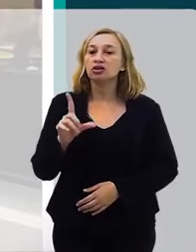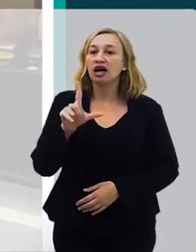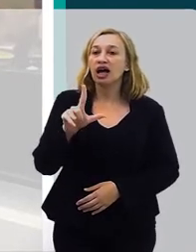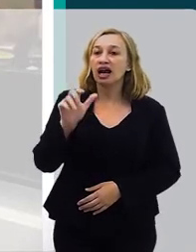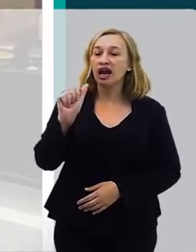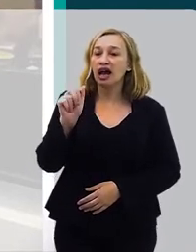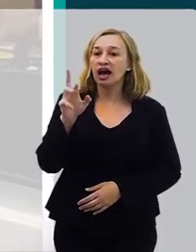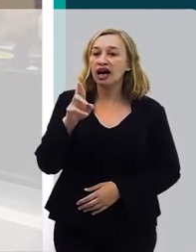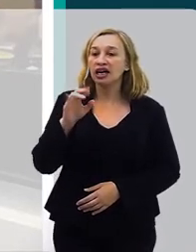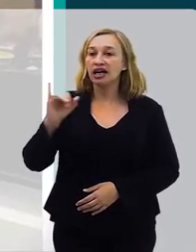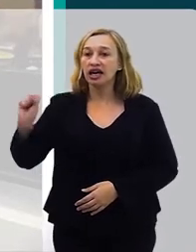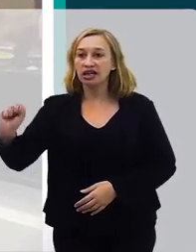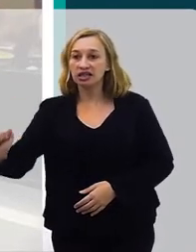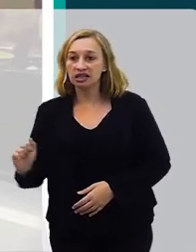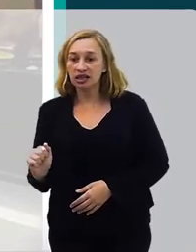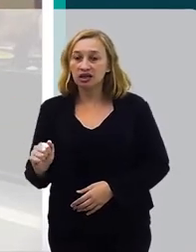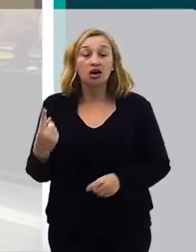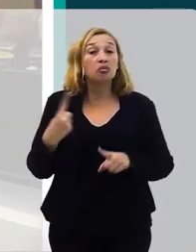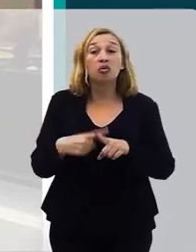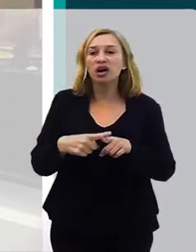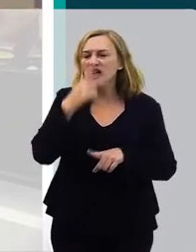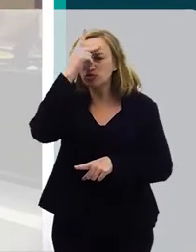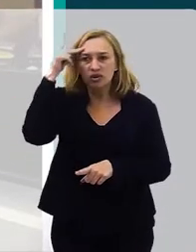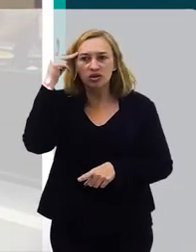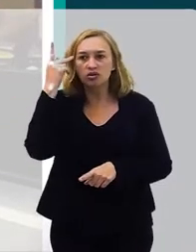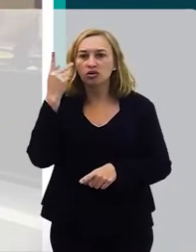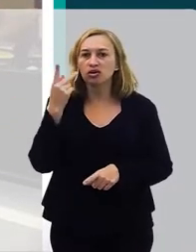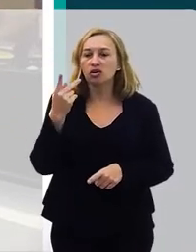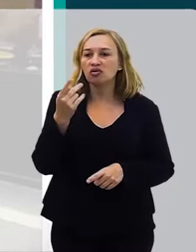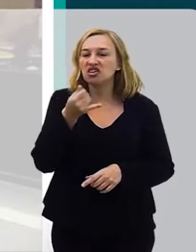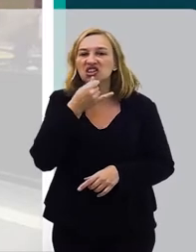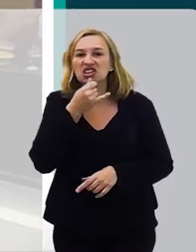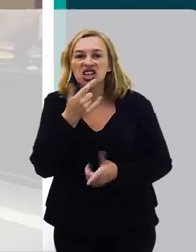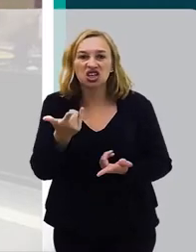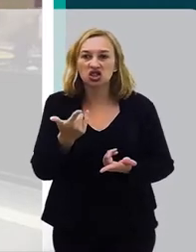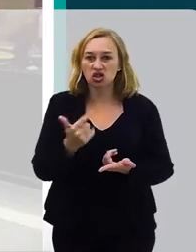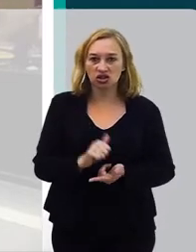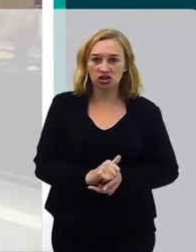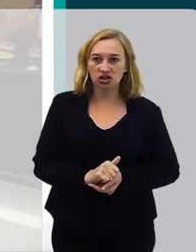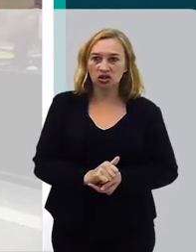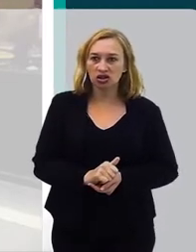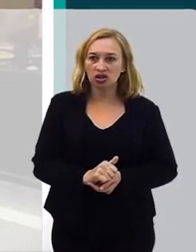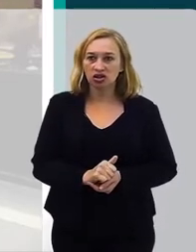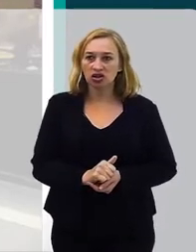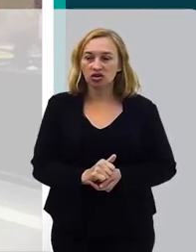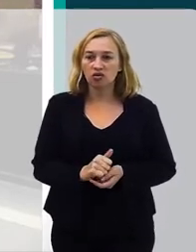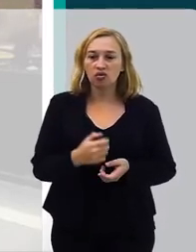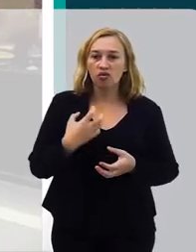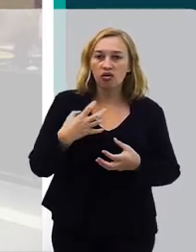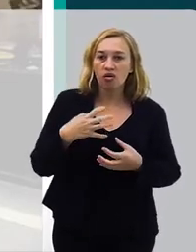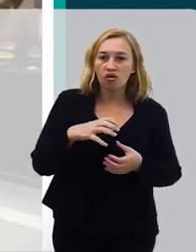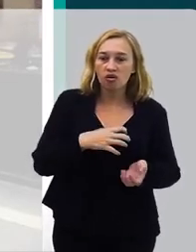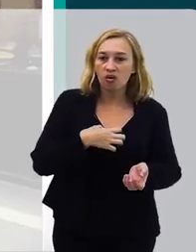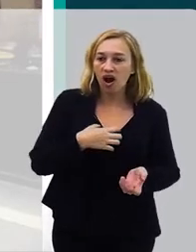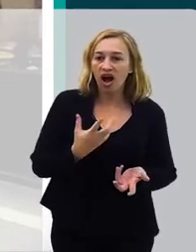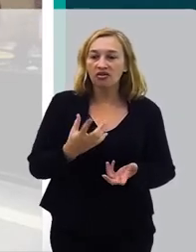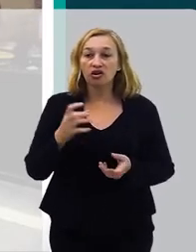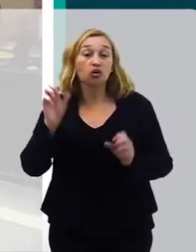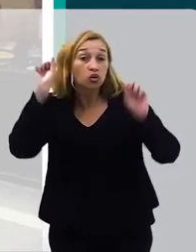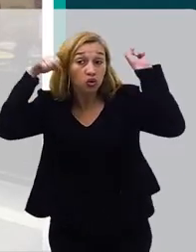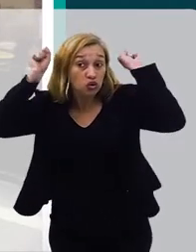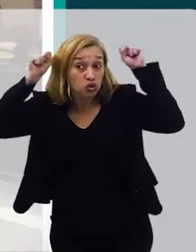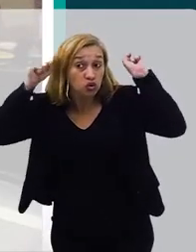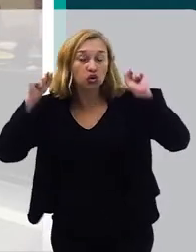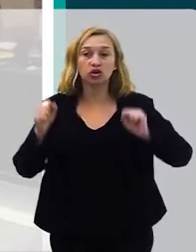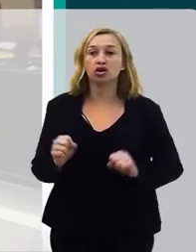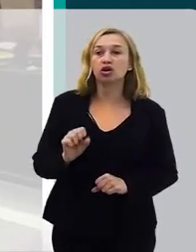Está Larissa. E por que que as pessoas não se incomodam com Anitta? Por que que as pessoas não se incomodam com Xuxa, né? Por que que as pessoas